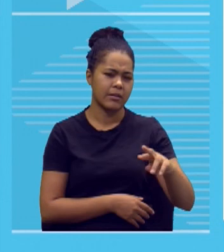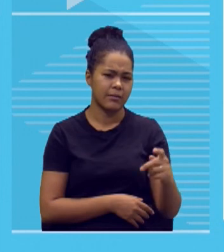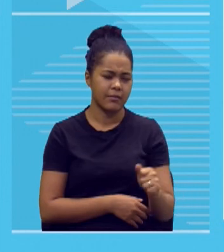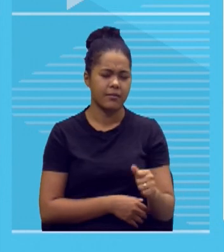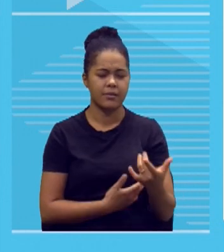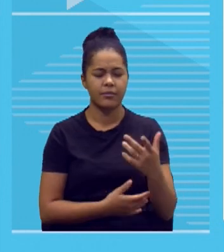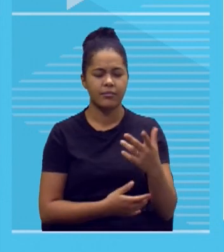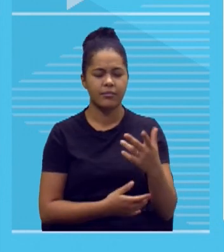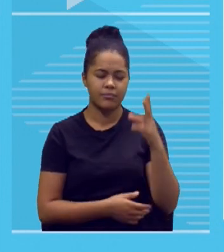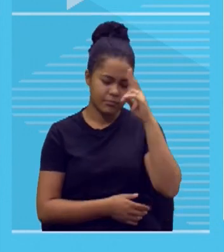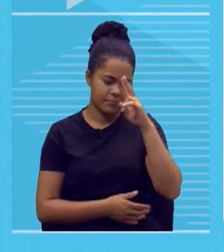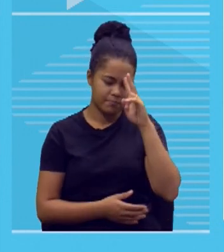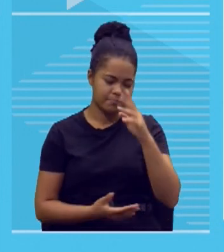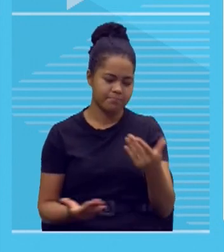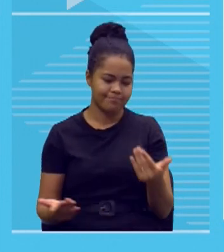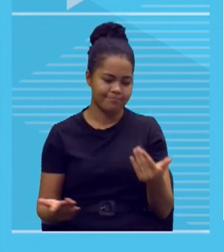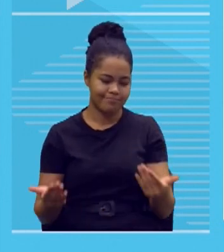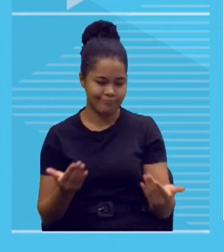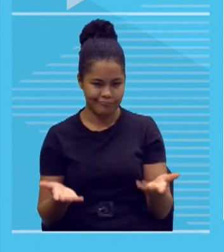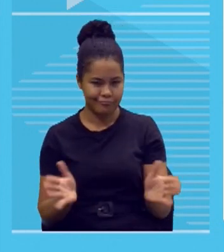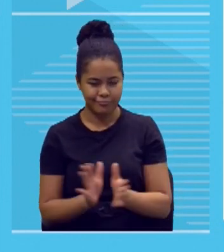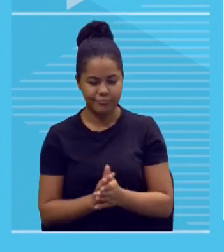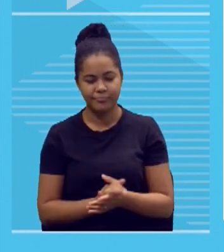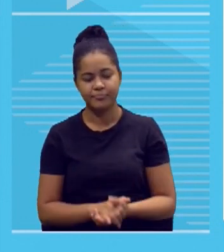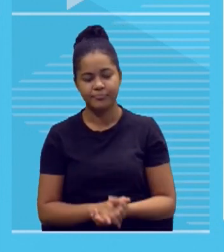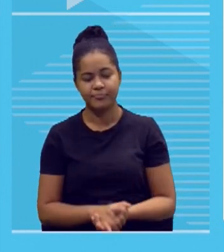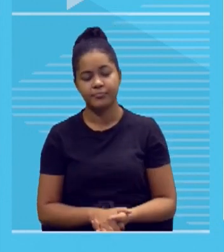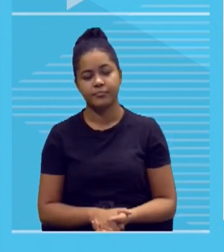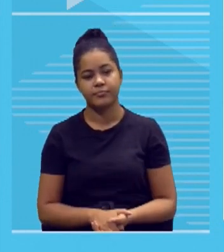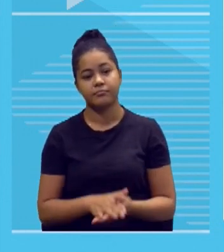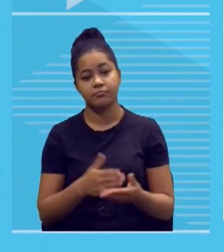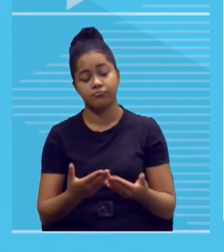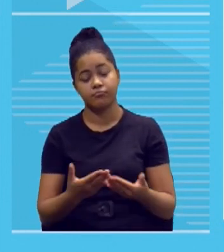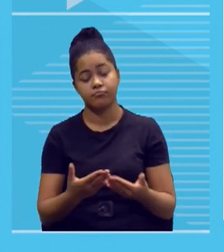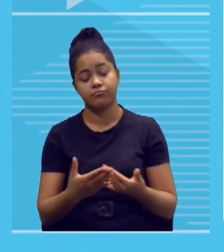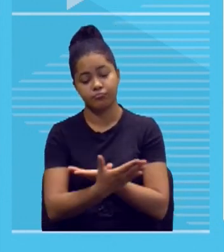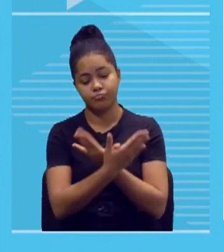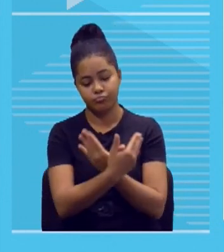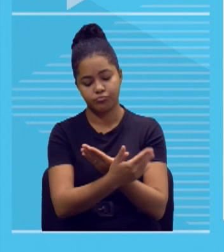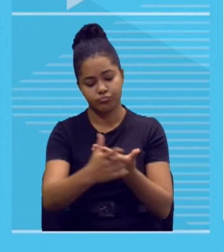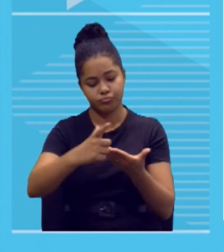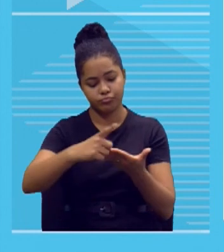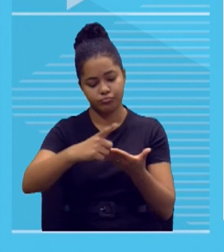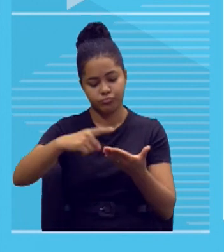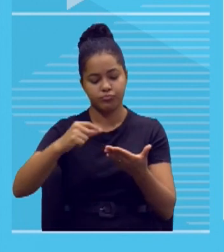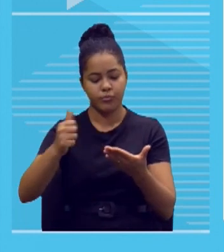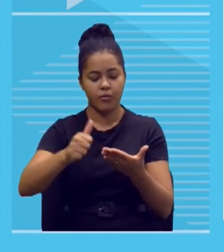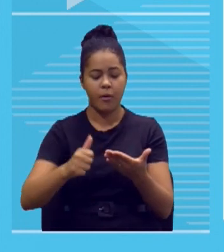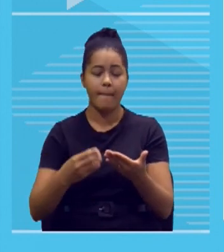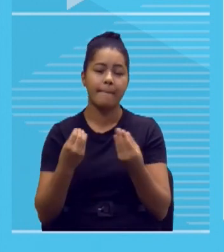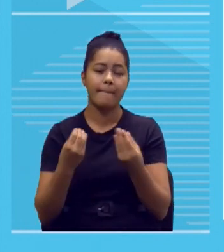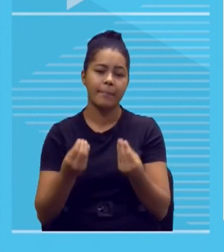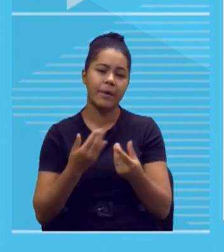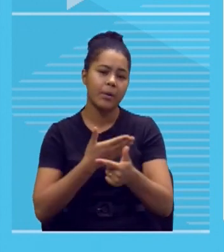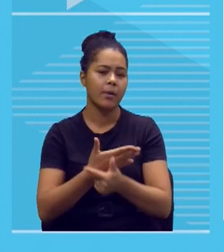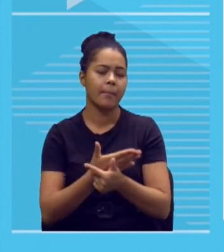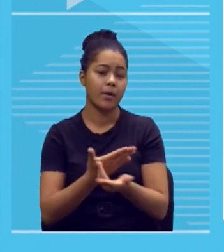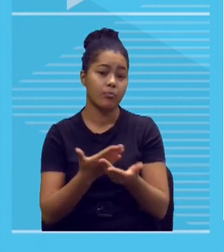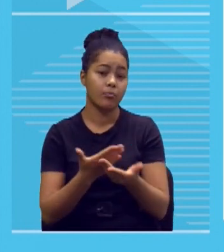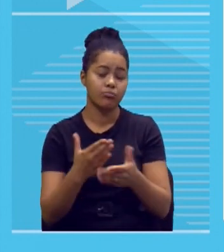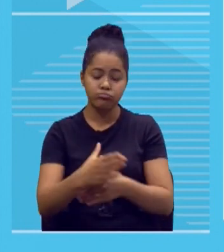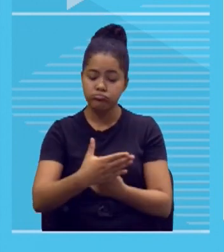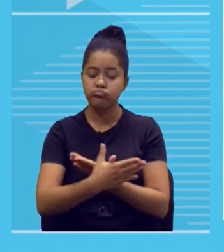atenção e é asas serve para voar só isso cara